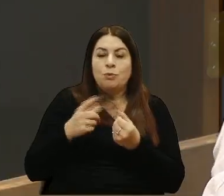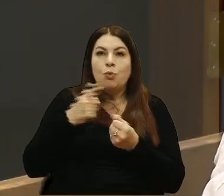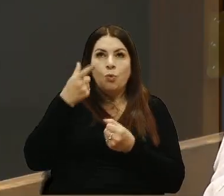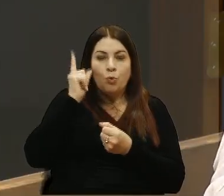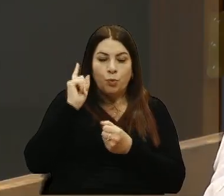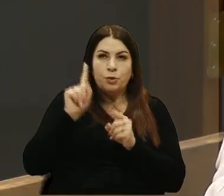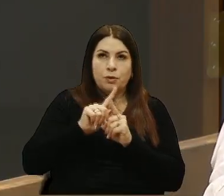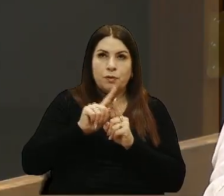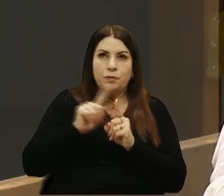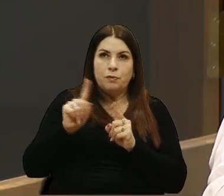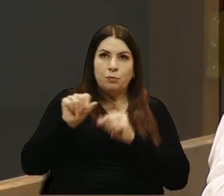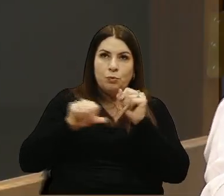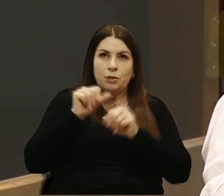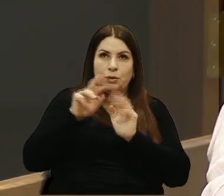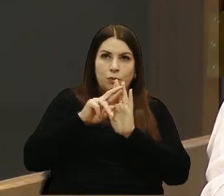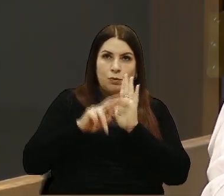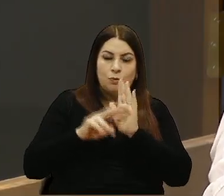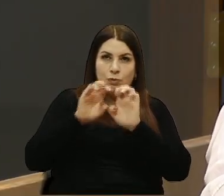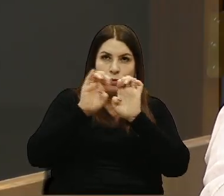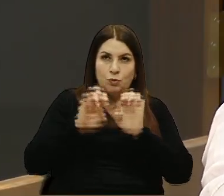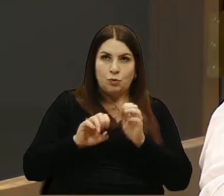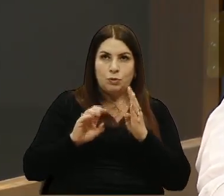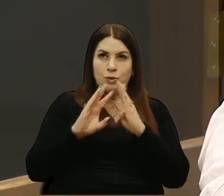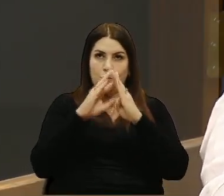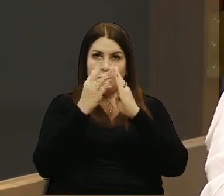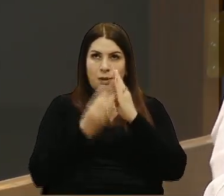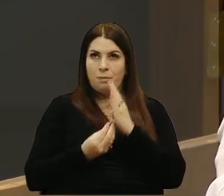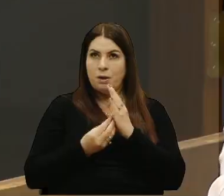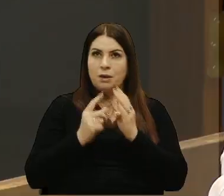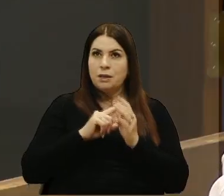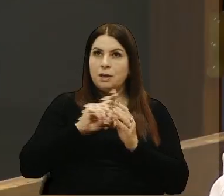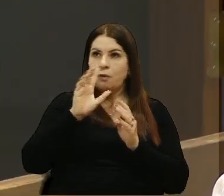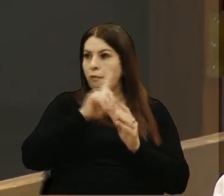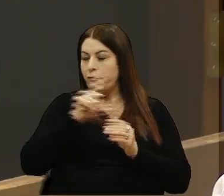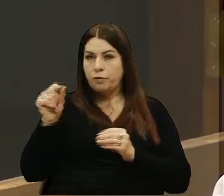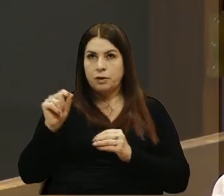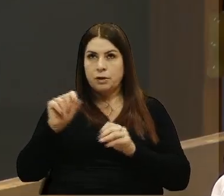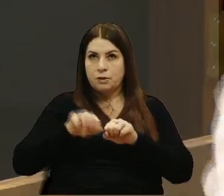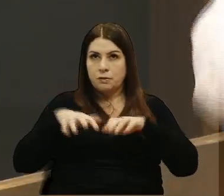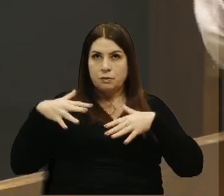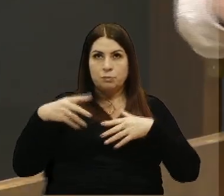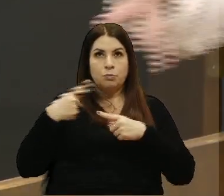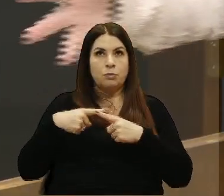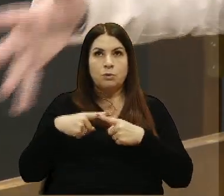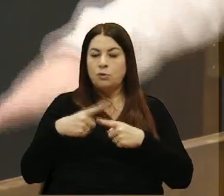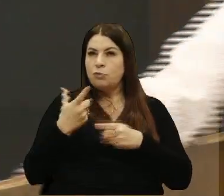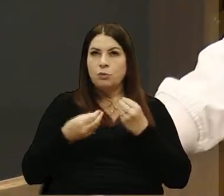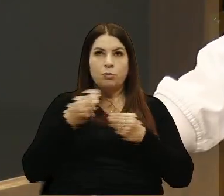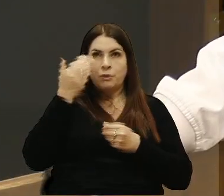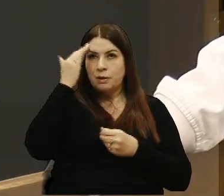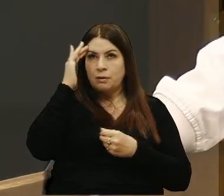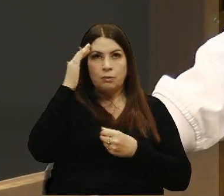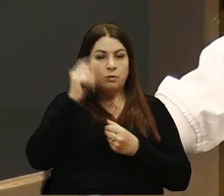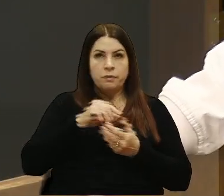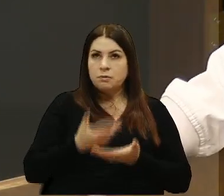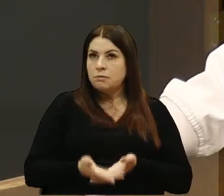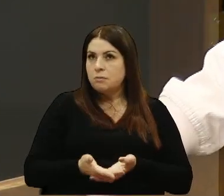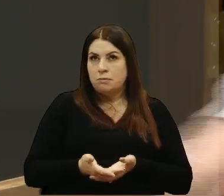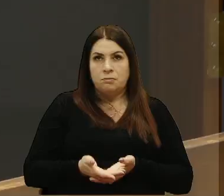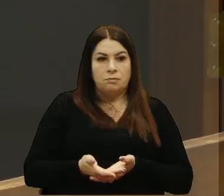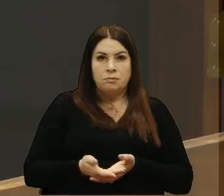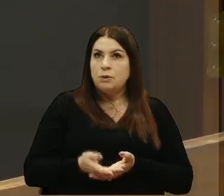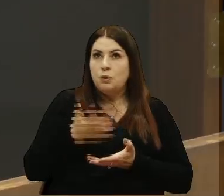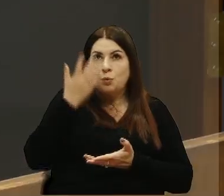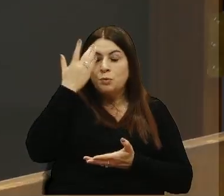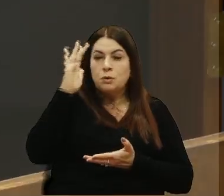nós fomos alterar o regramento da estrutura do SAMAI, eu saí do plenário. Sabe por quê, vereadora Sandra? Porque não dava para entender o que estavam fazendo. Eu